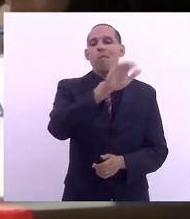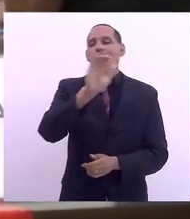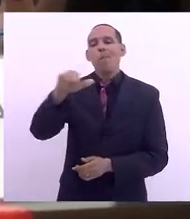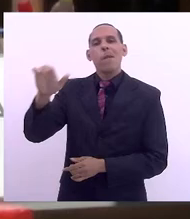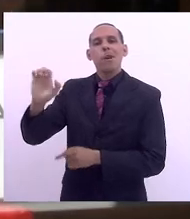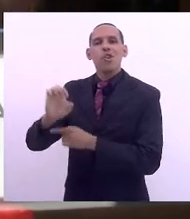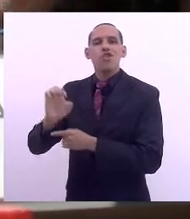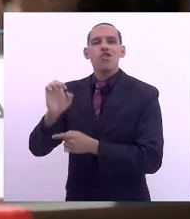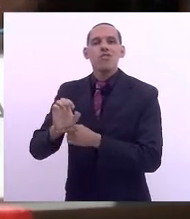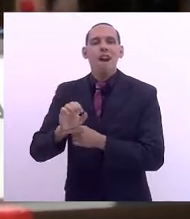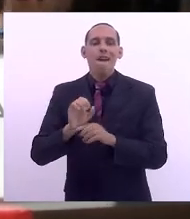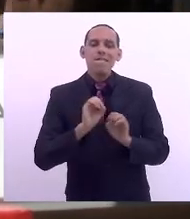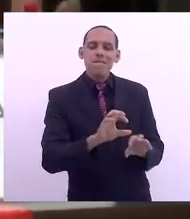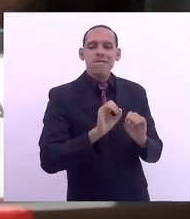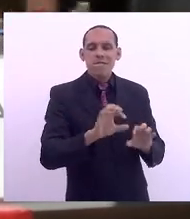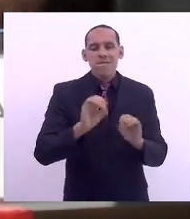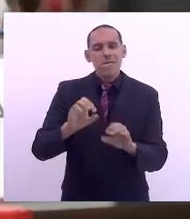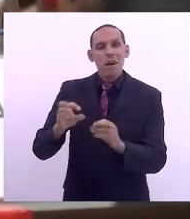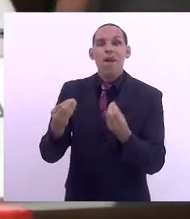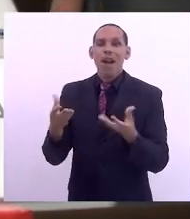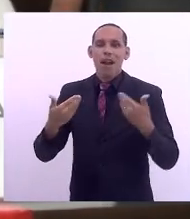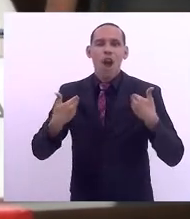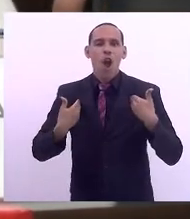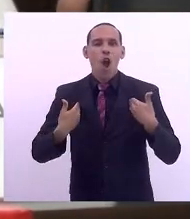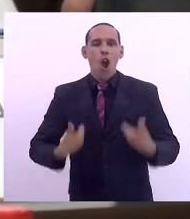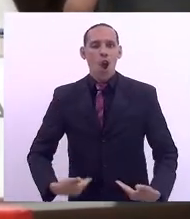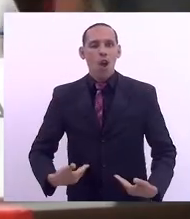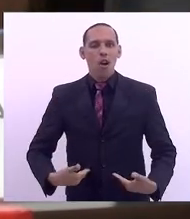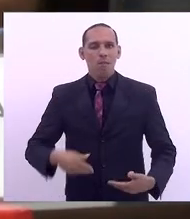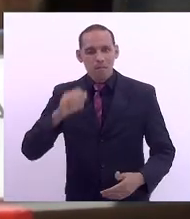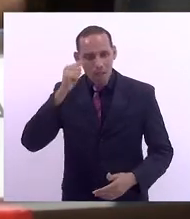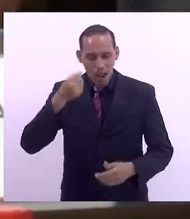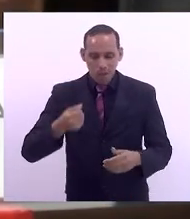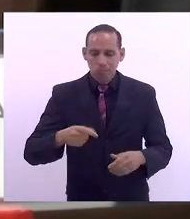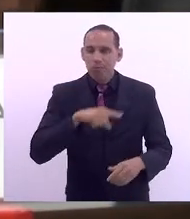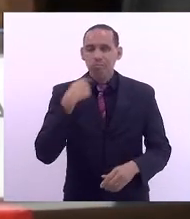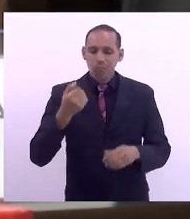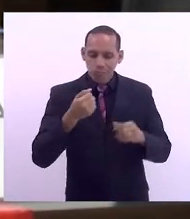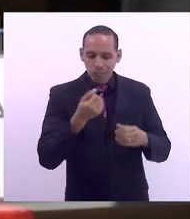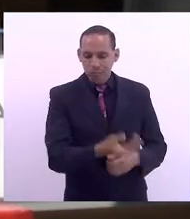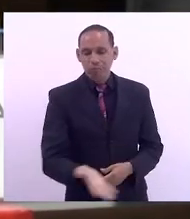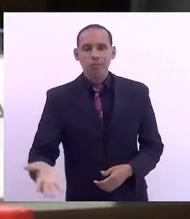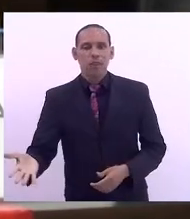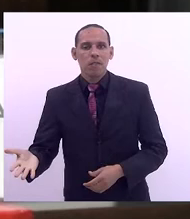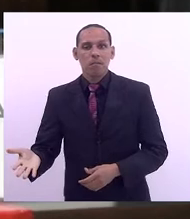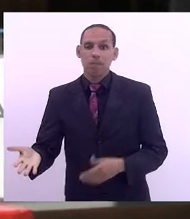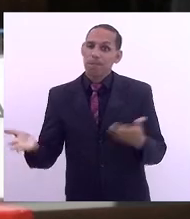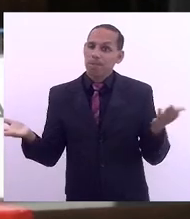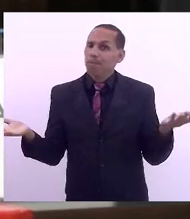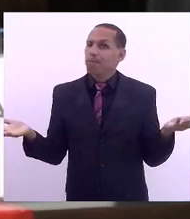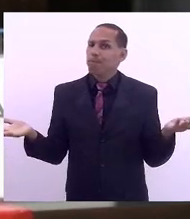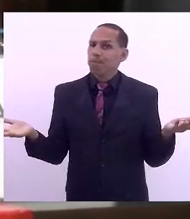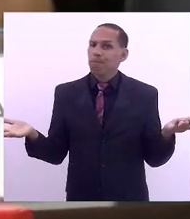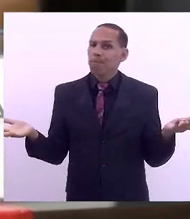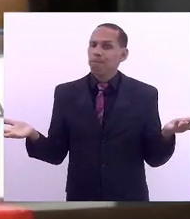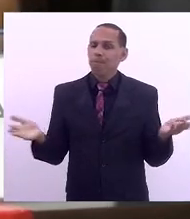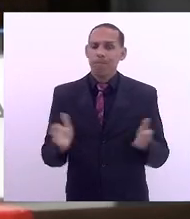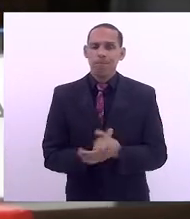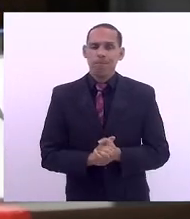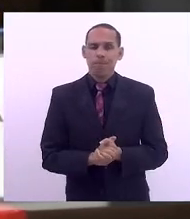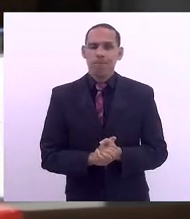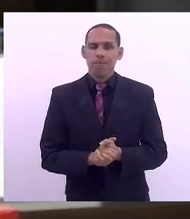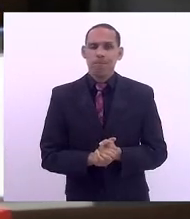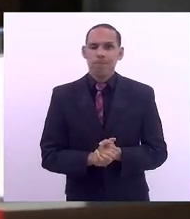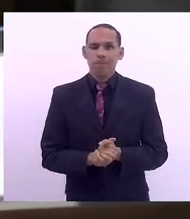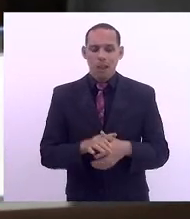Estado para colar o corpo no chão. E, por conta disso, a construção